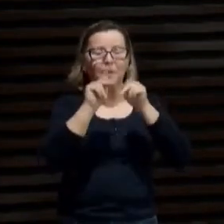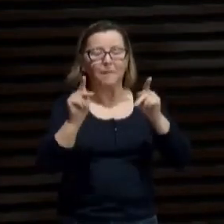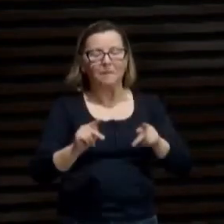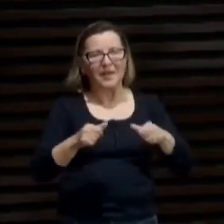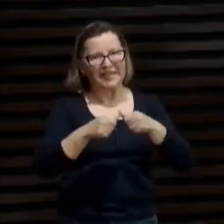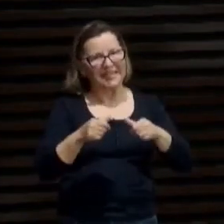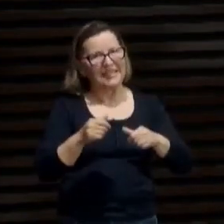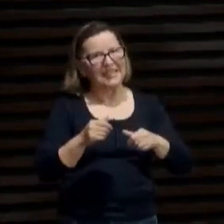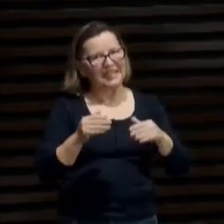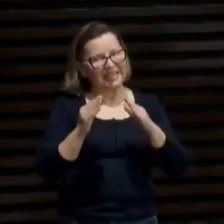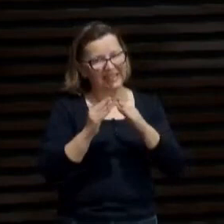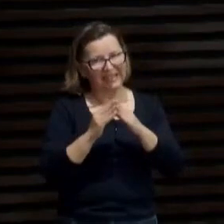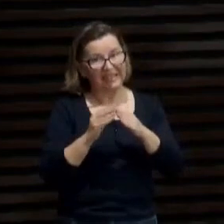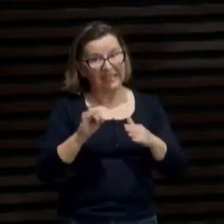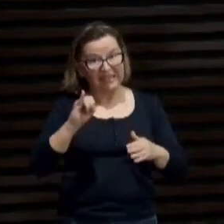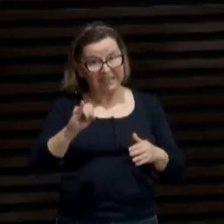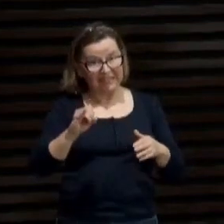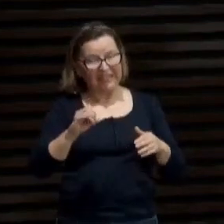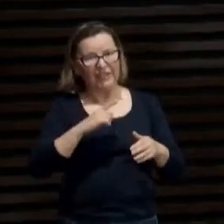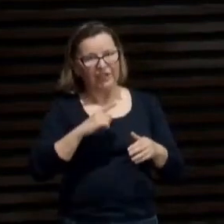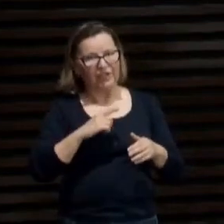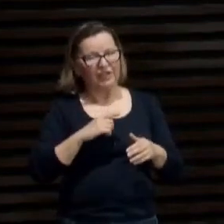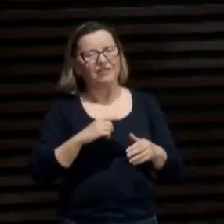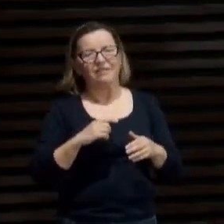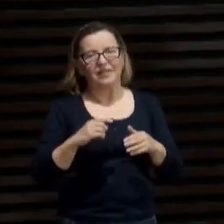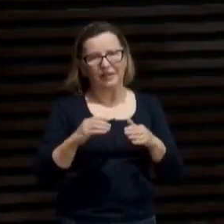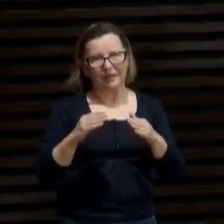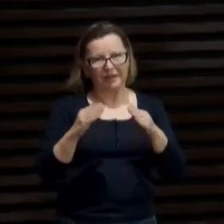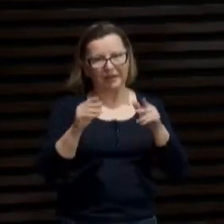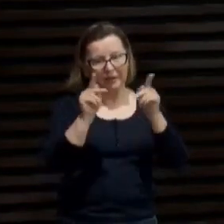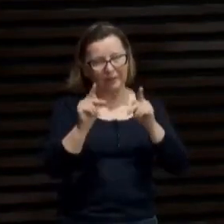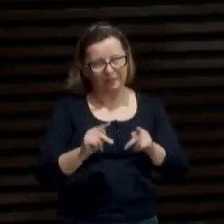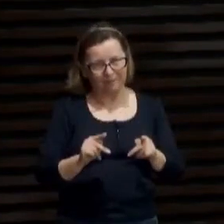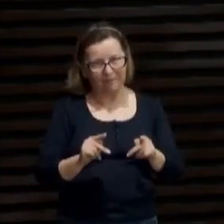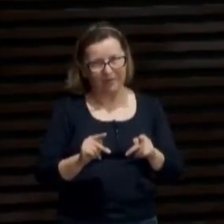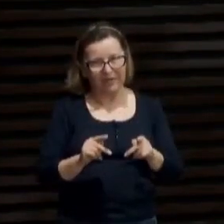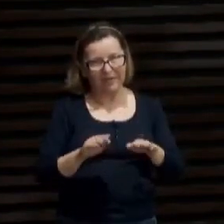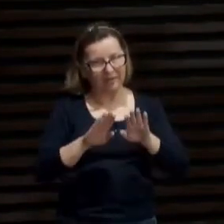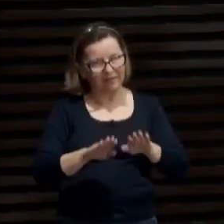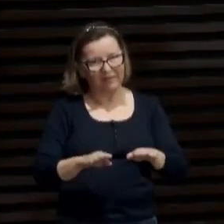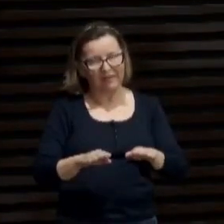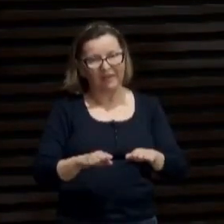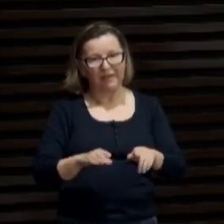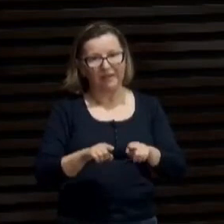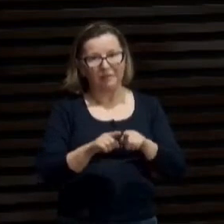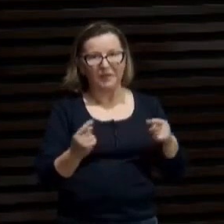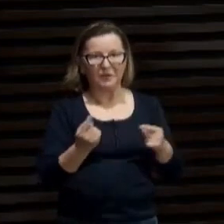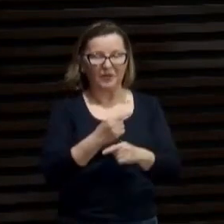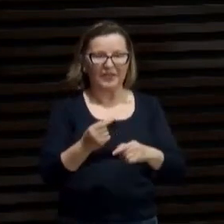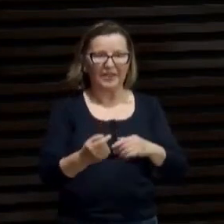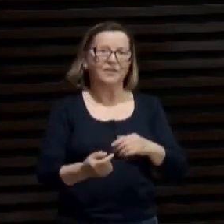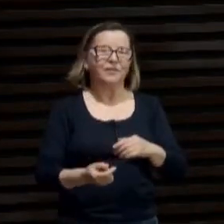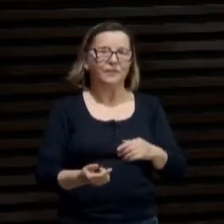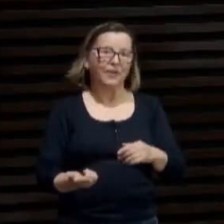filho da paz, repousará sobre ele a vossa paz. Se não houver, ela voltará sobre vós. Permanecei na mesma casa, comendo e bebendo